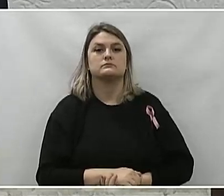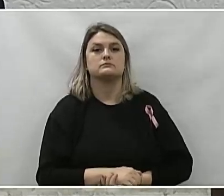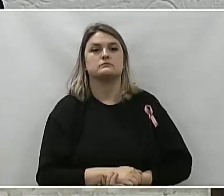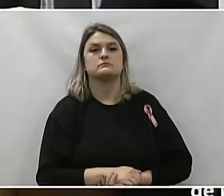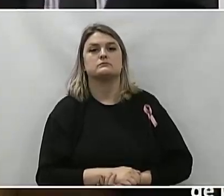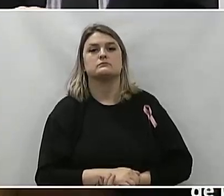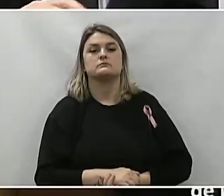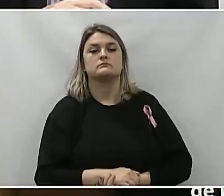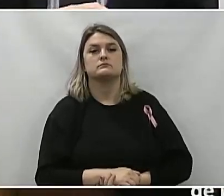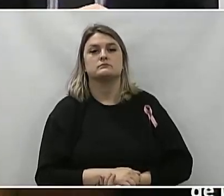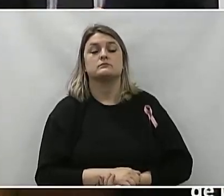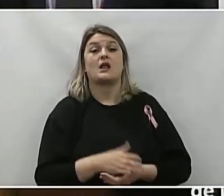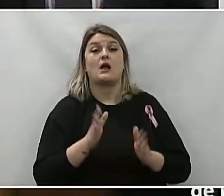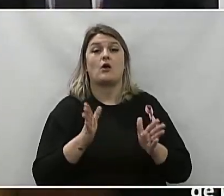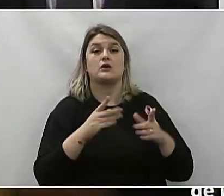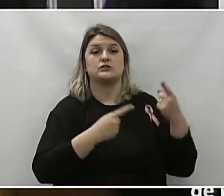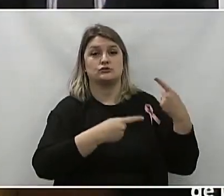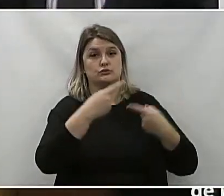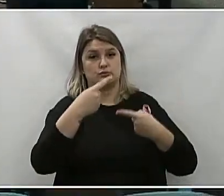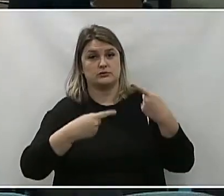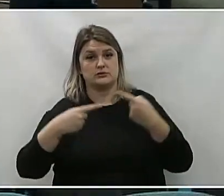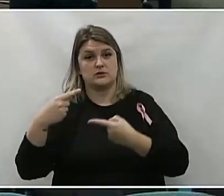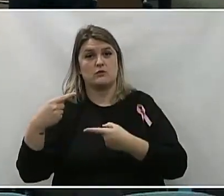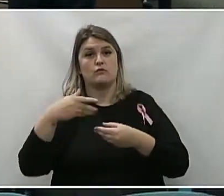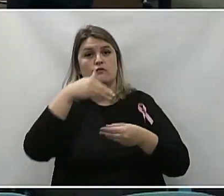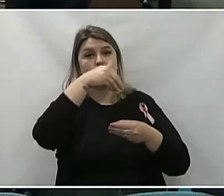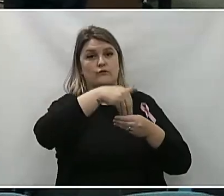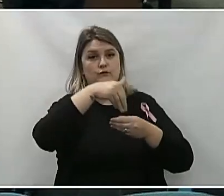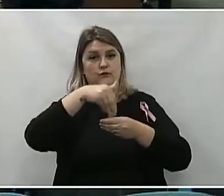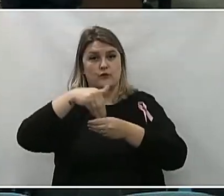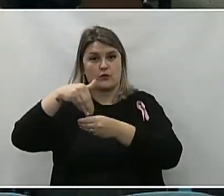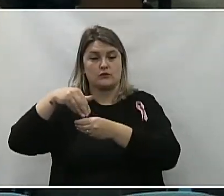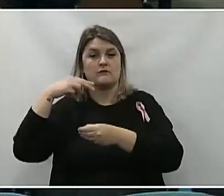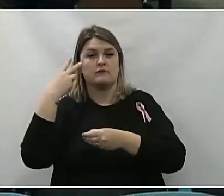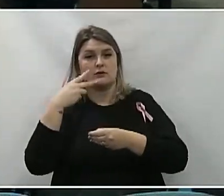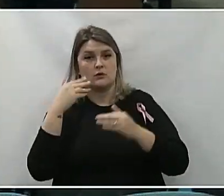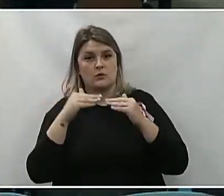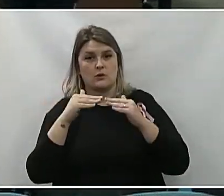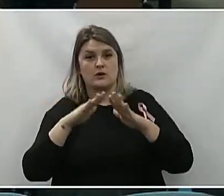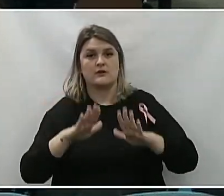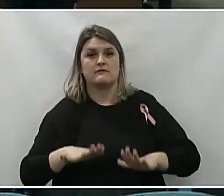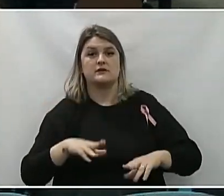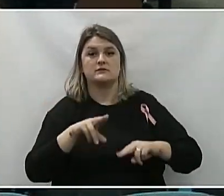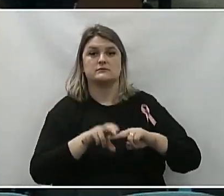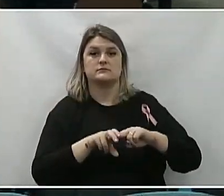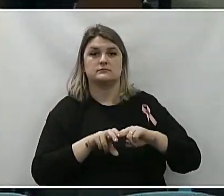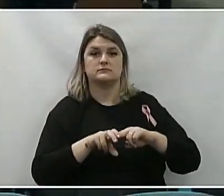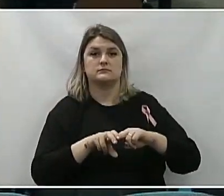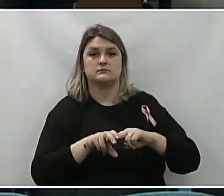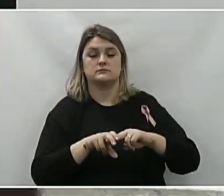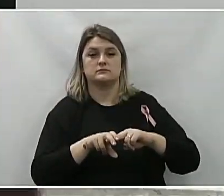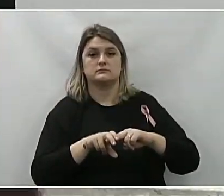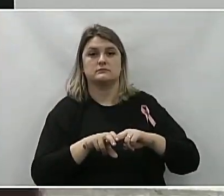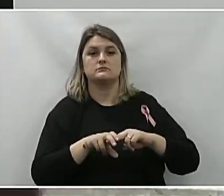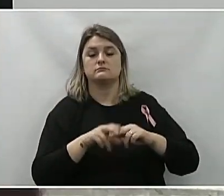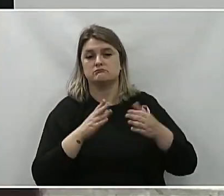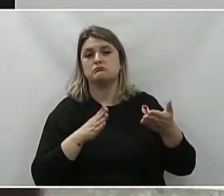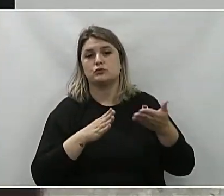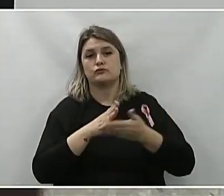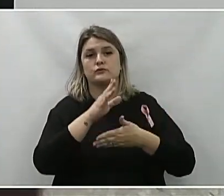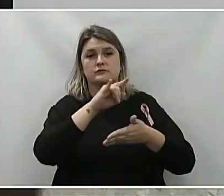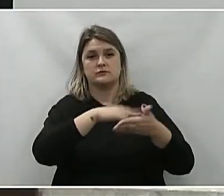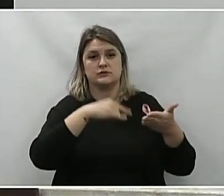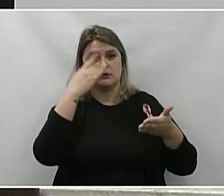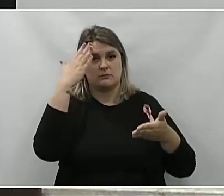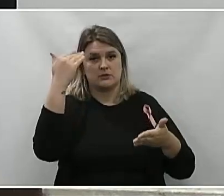Brasília em discussão em votação vereadores que aprovam permaneçam Como estão aprovados